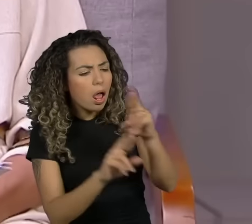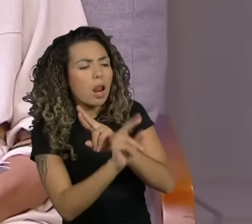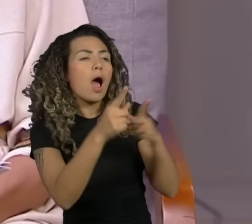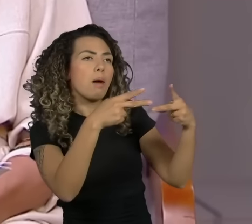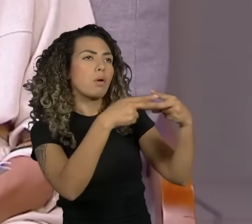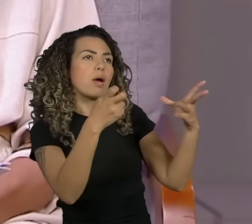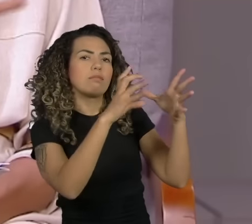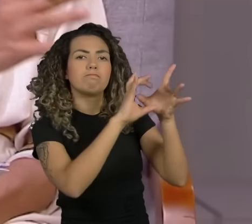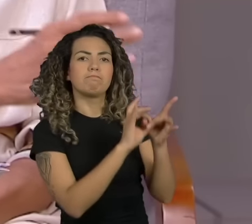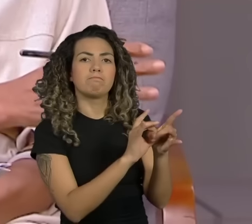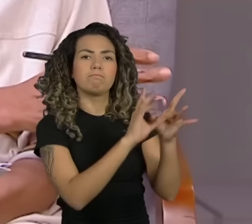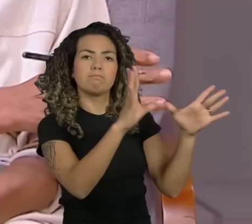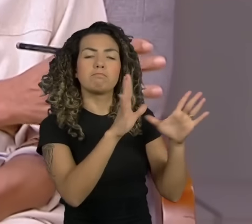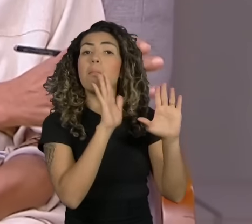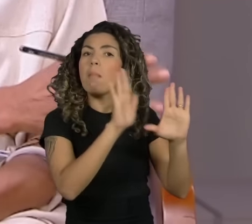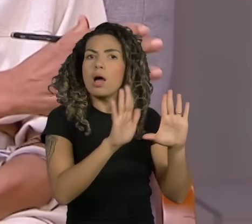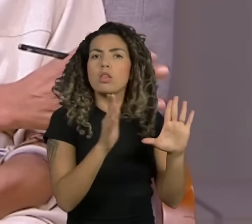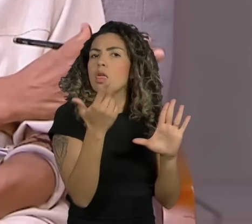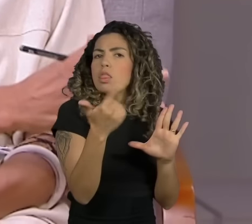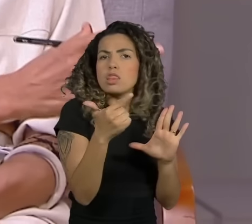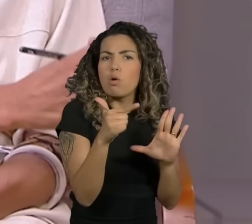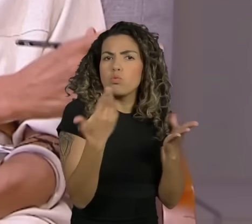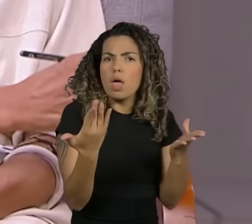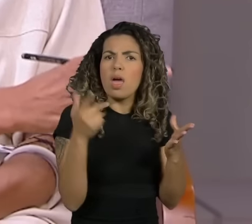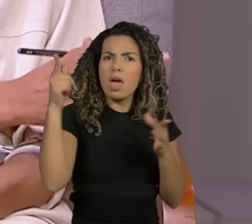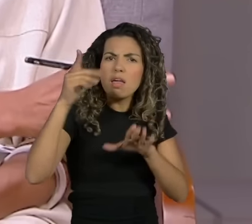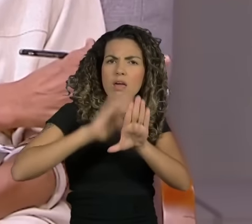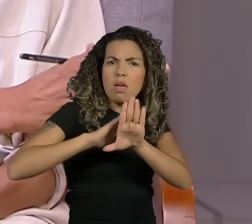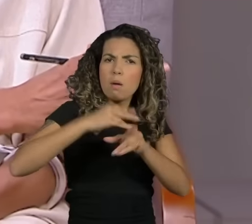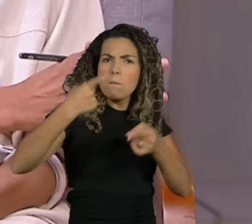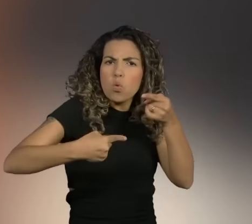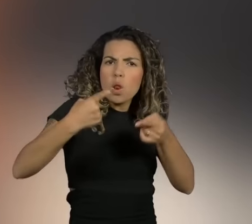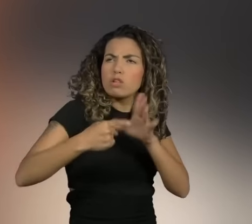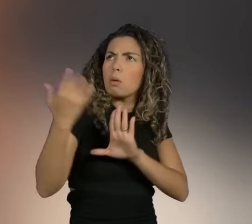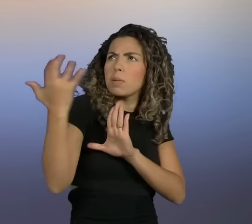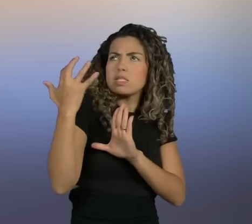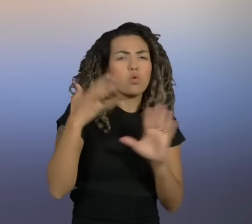não foram influenciados pela pressão política.